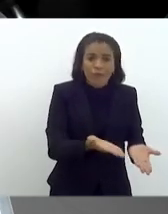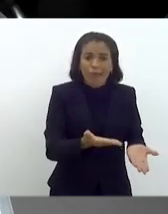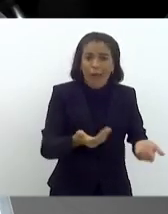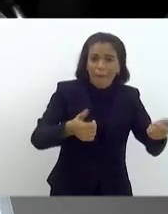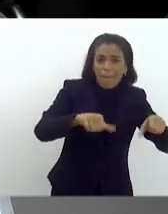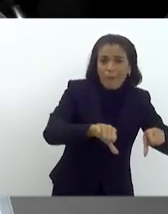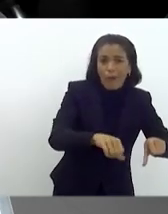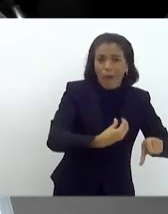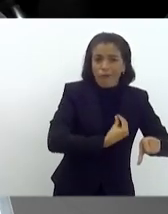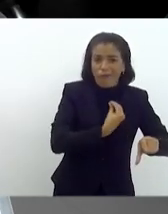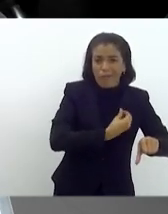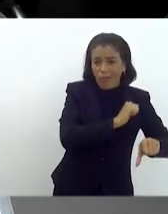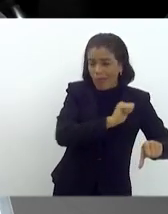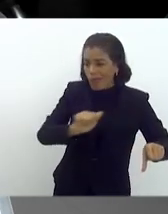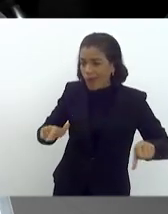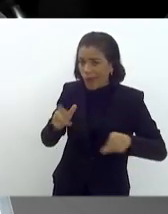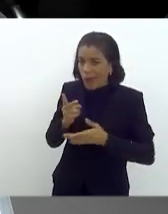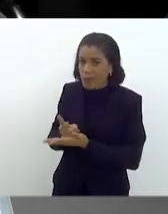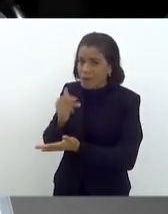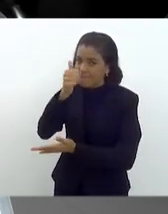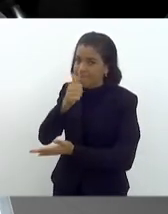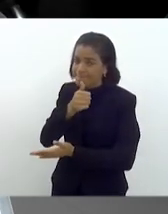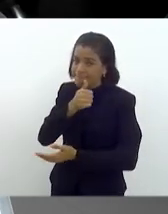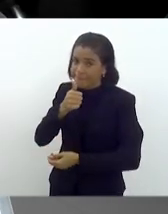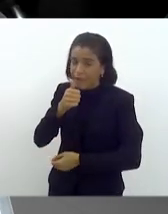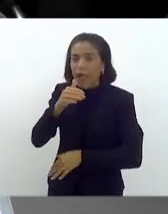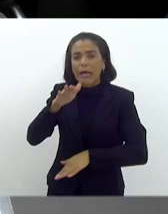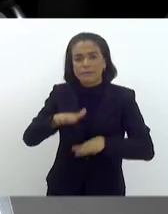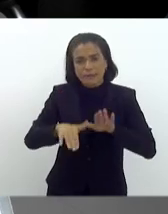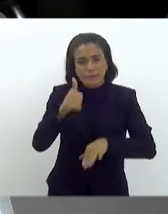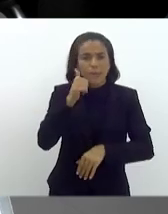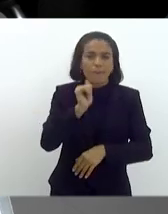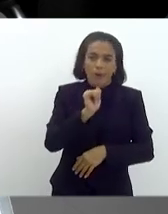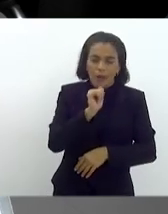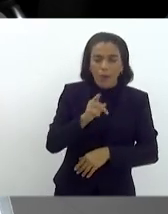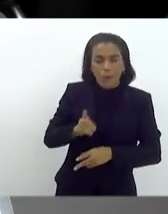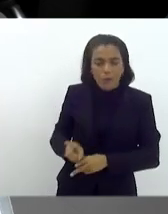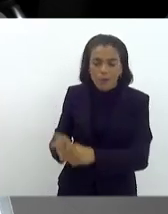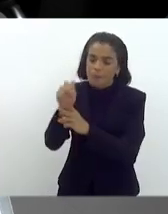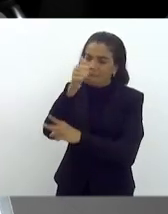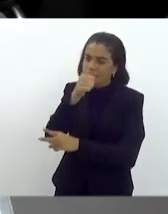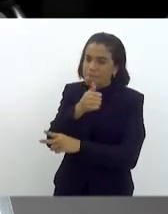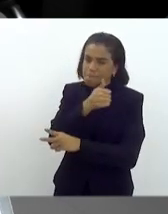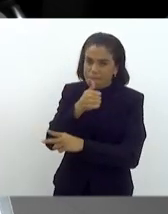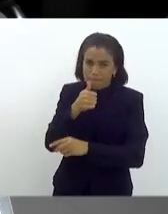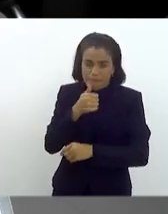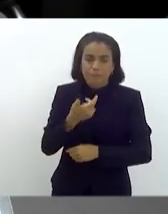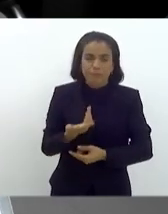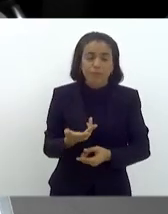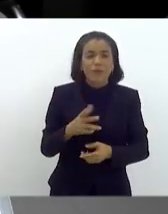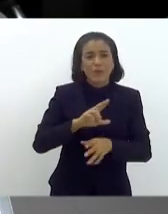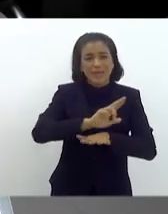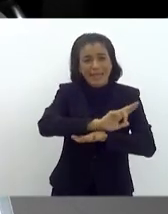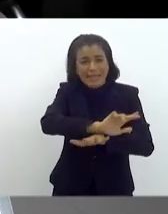eles pior do que permanecer aqui então por vez da mulher permanece se silencia então há uma gama de fatores né